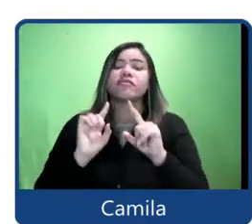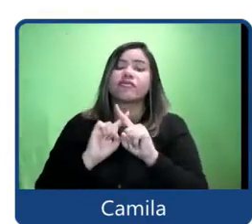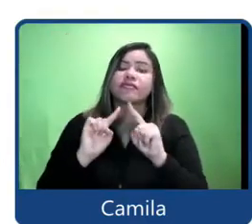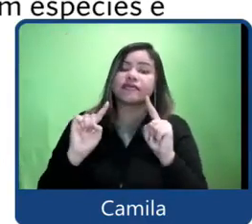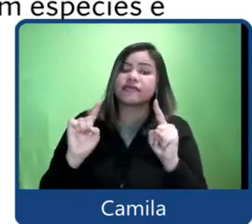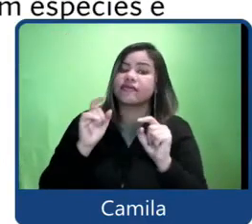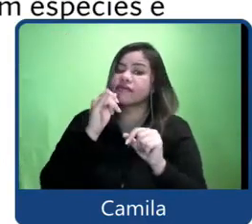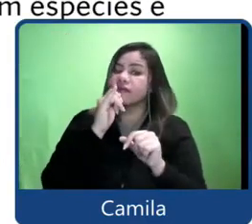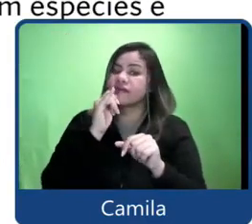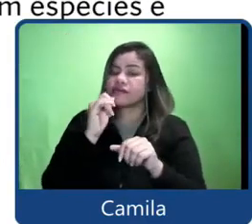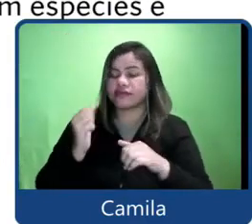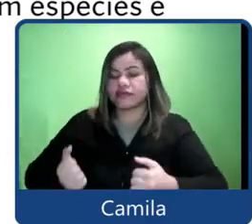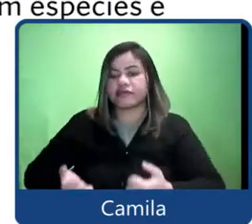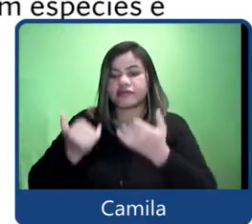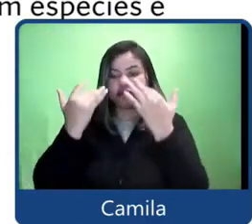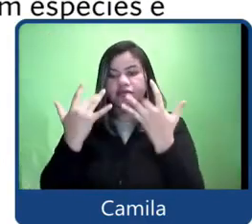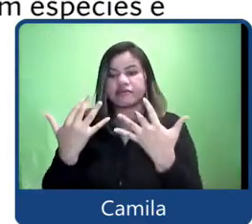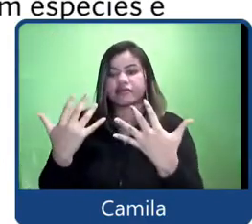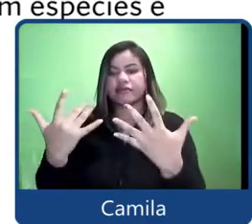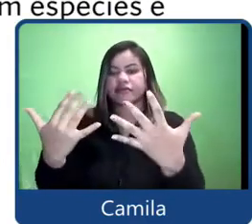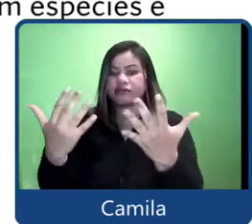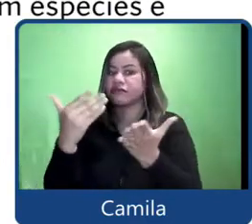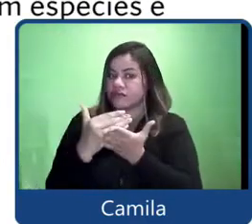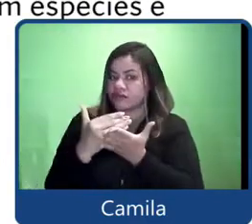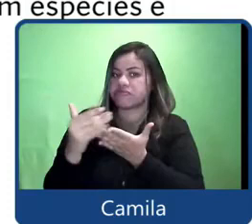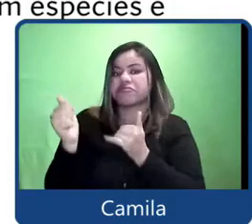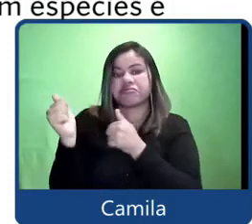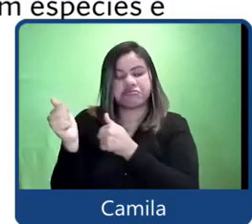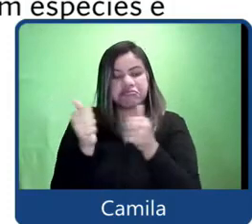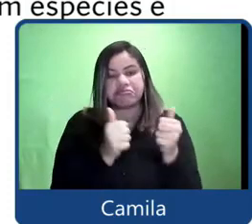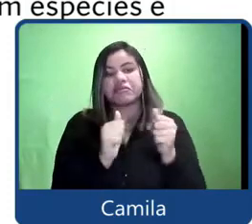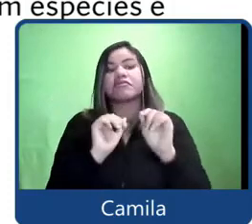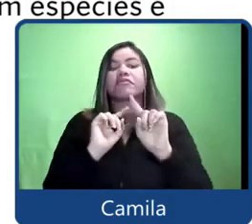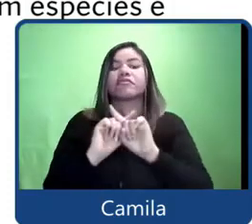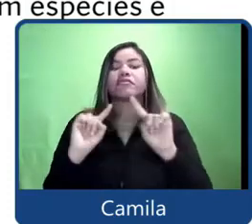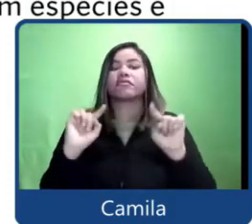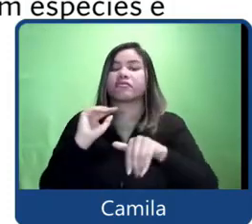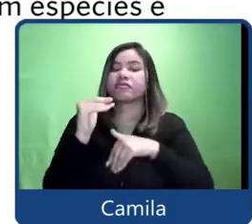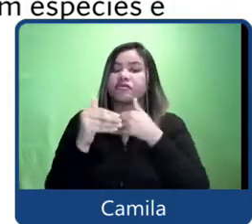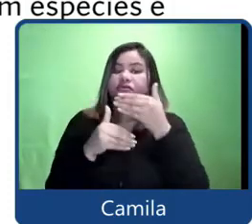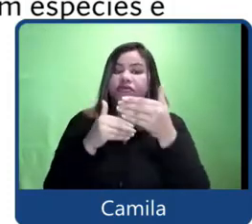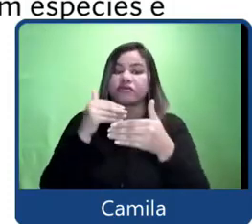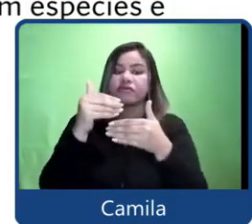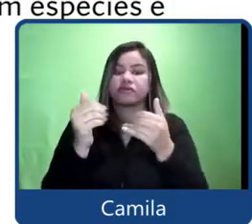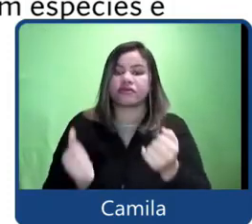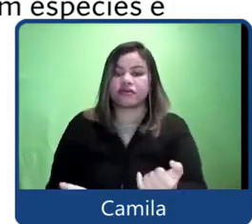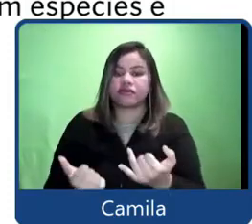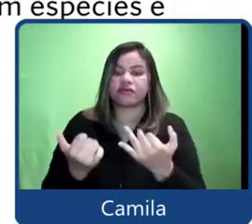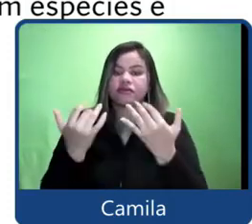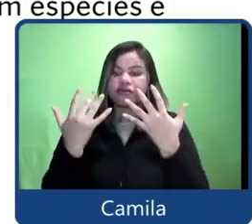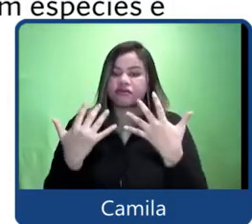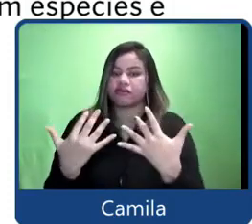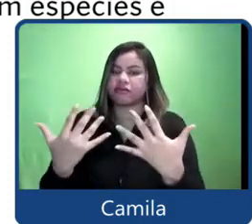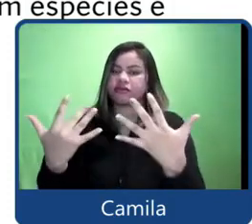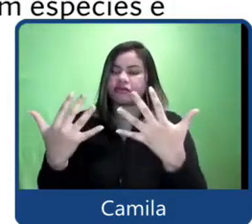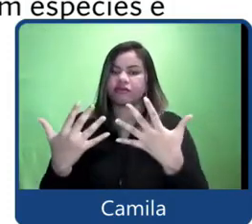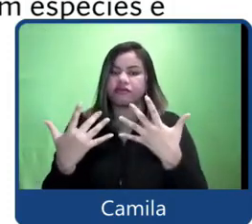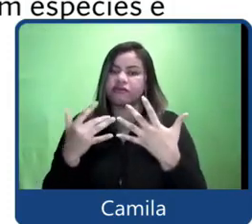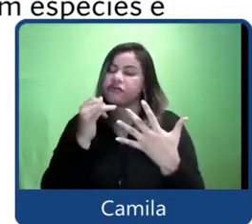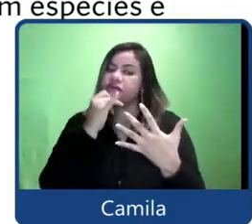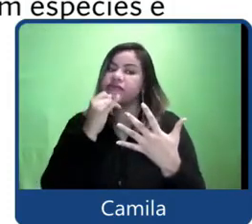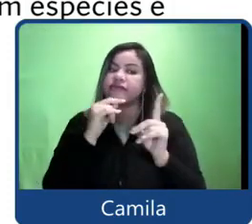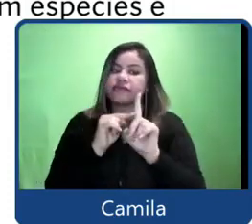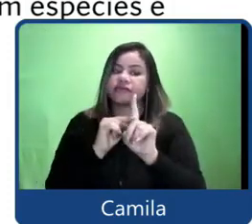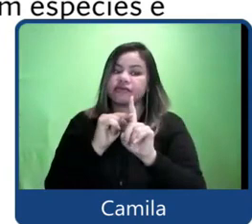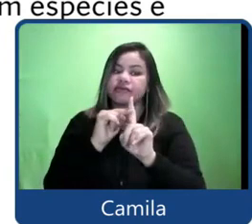nas colheitas, porém, dependendo de quanto for aumentado, né, sei lá, 1 a 2 graus,